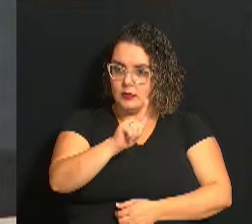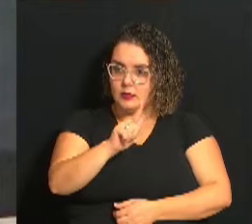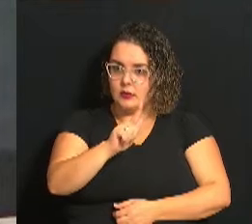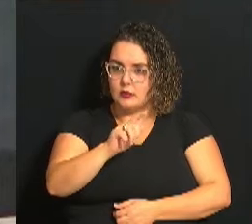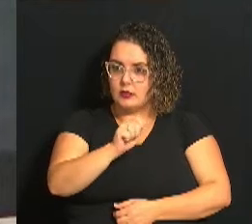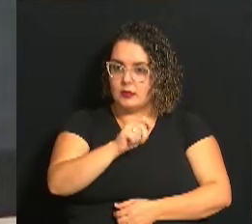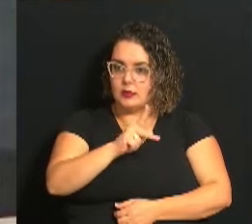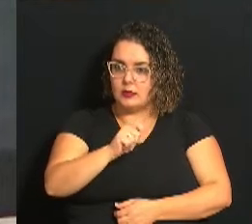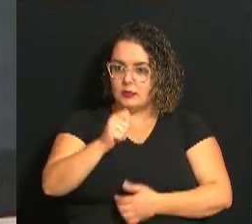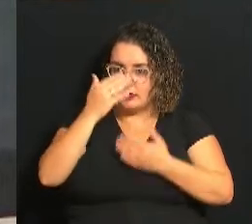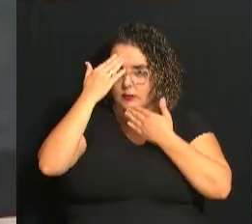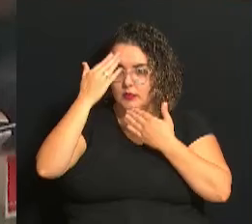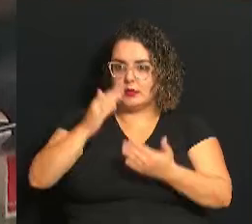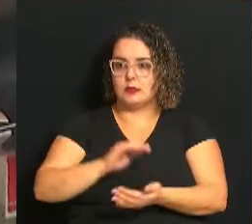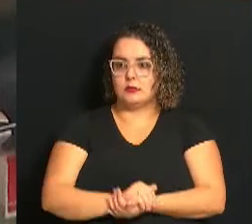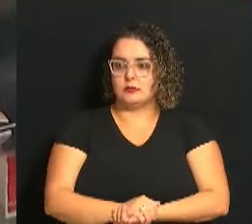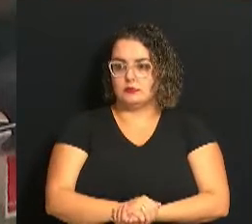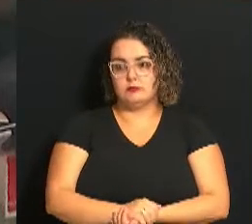Obrigado.